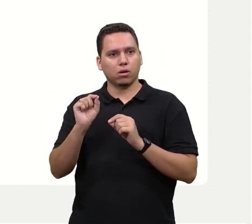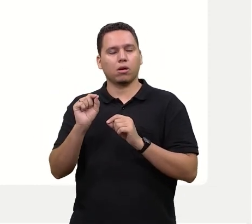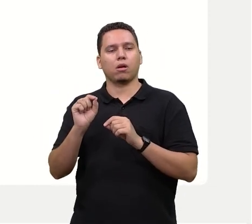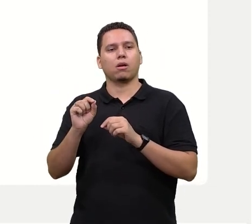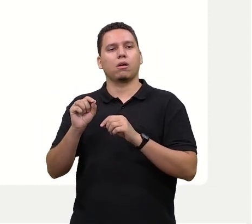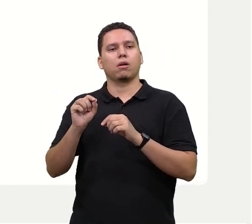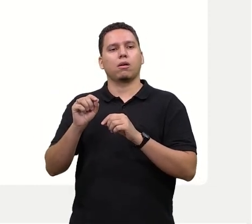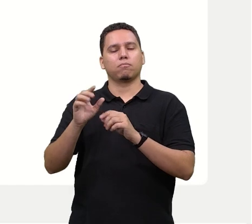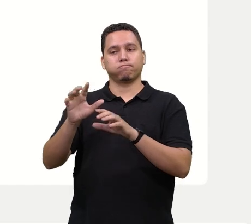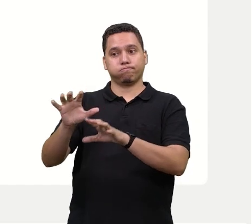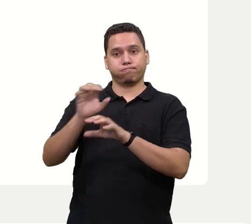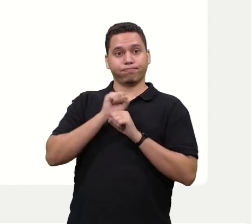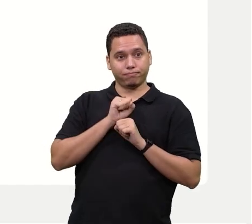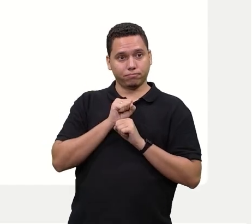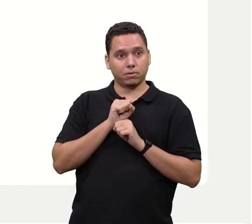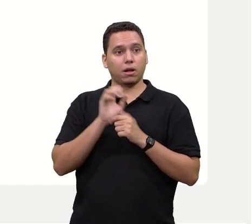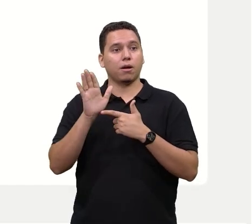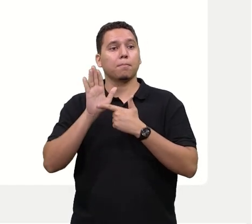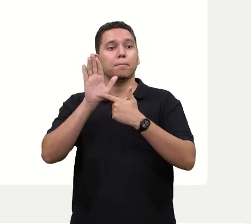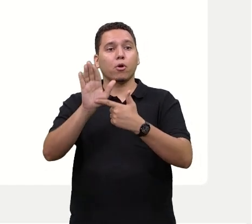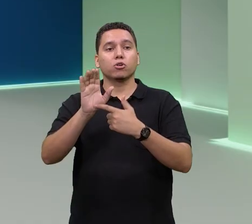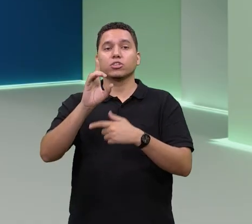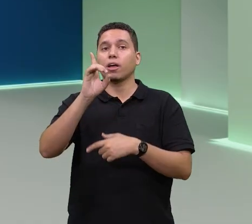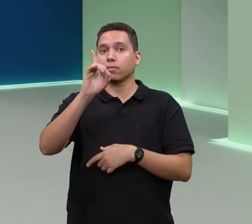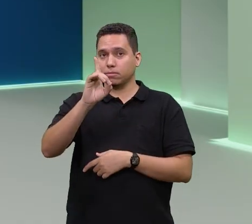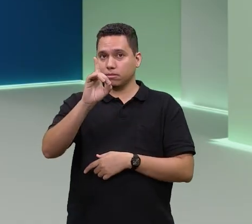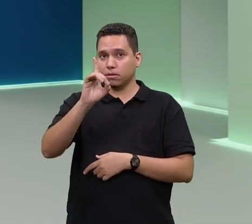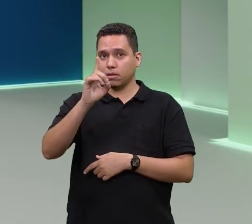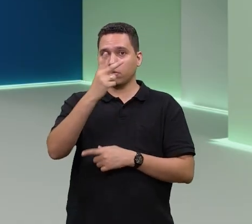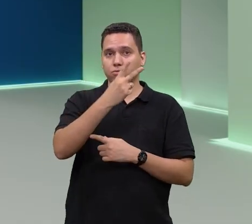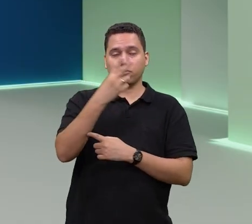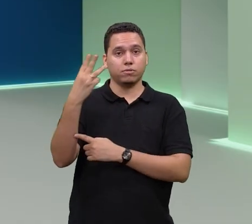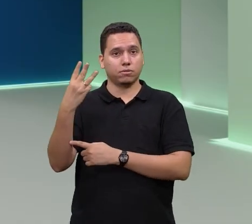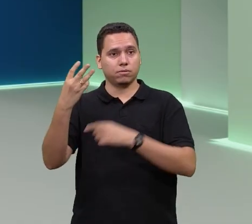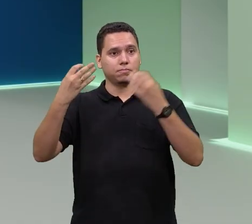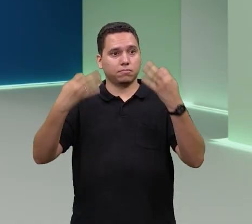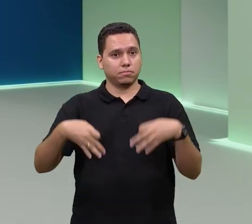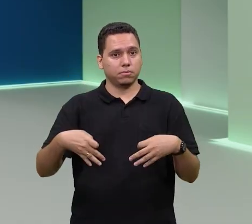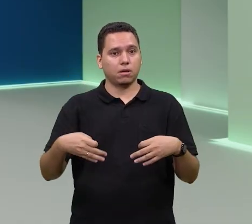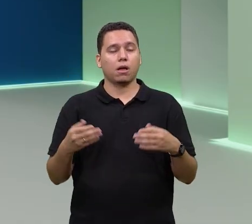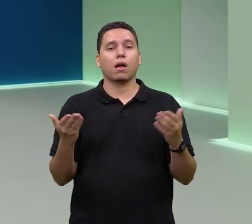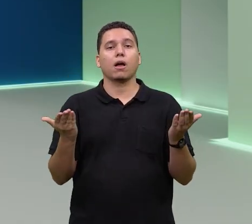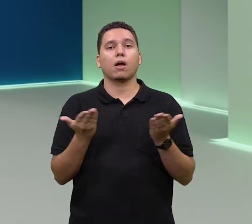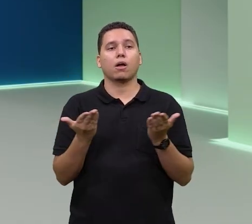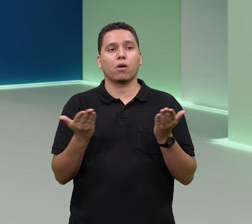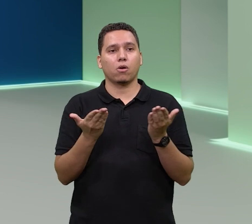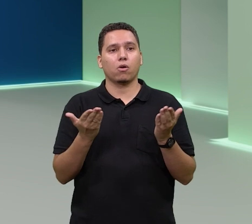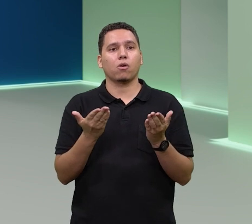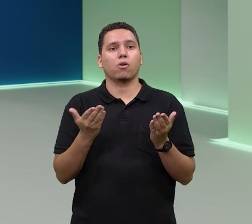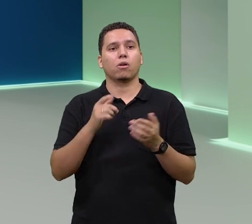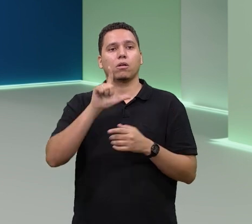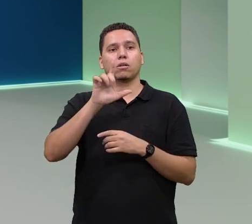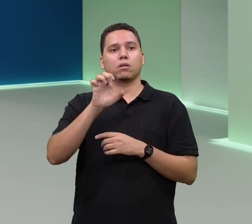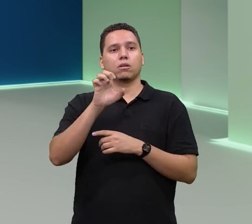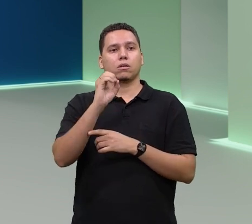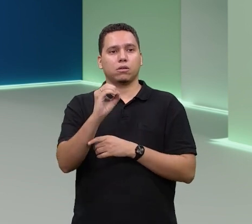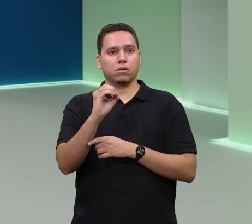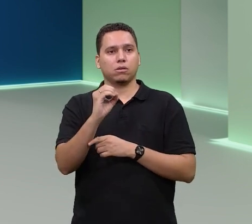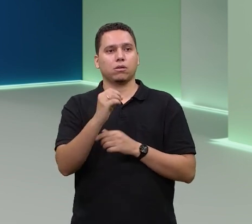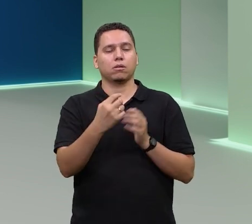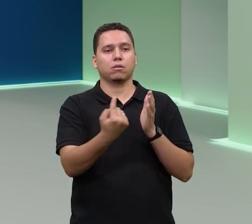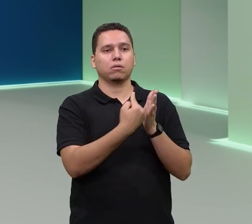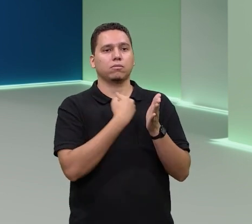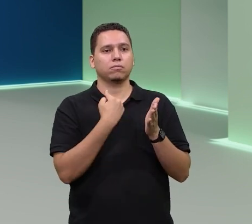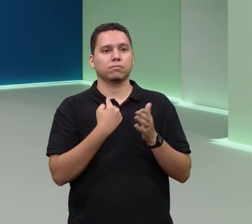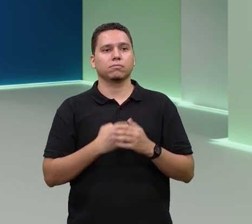vocês a 2 e a 3. Nesse caso, letra D. Olha aí, pessoal. Nosso amigo Léo está chegando. Deve ter alguma pergunta a fazer. Tudo